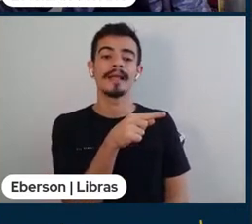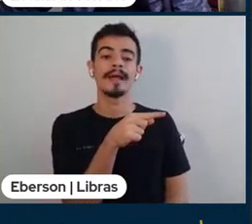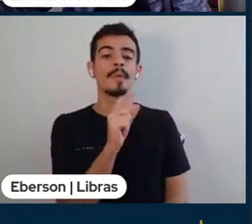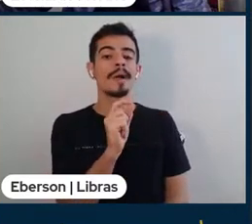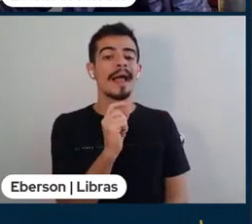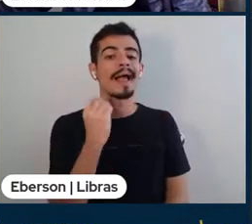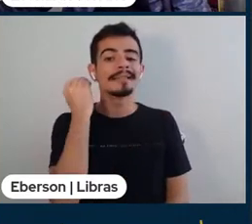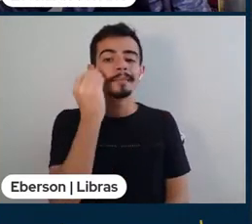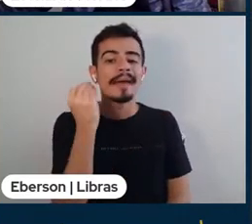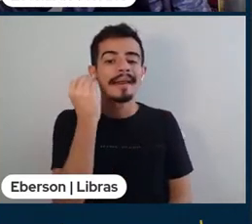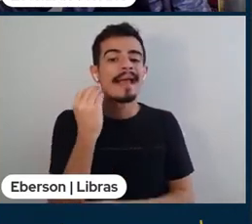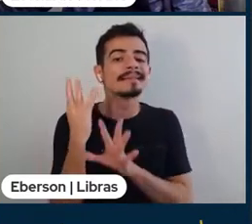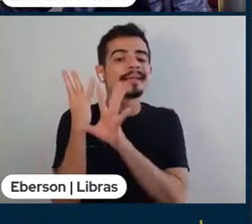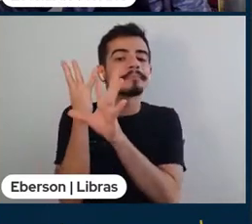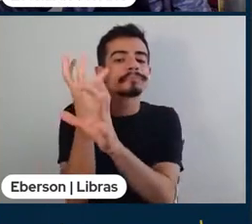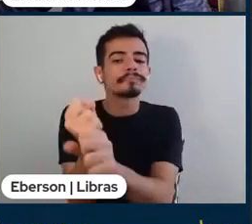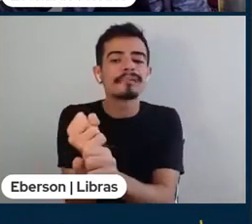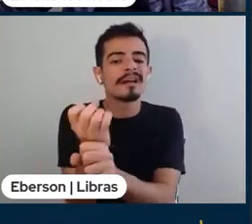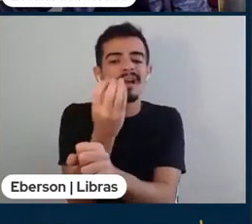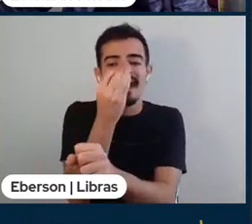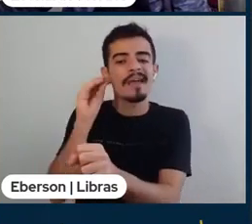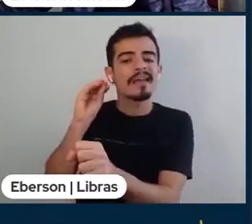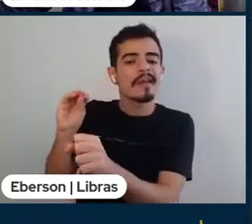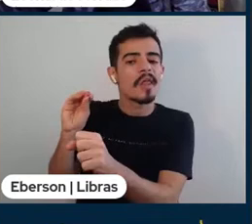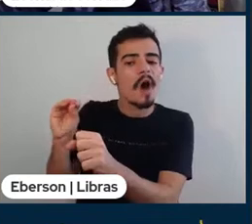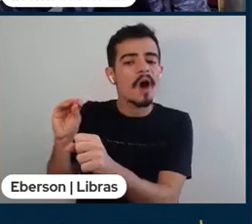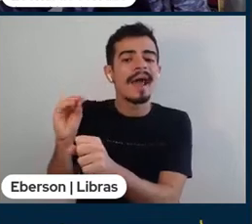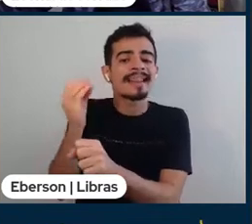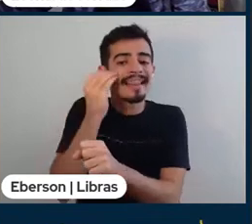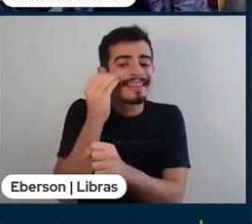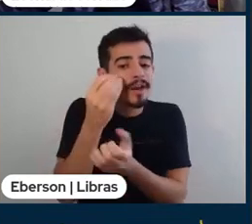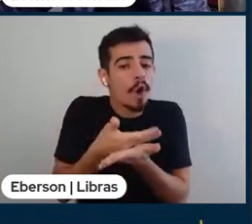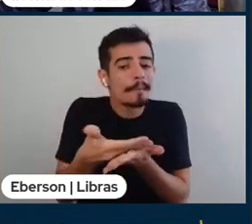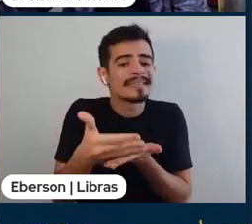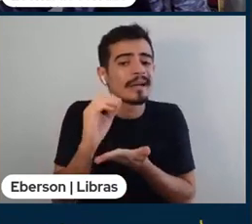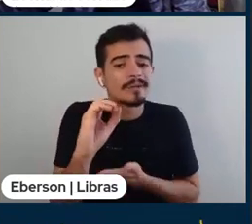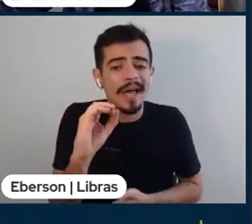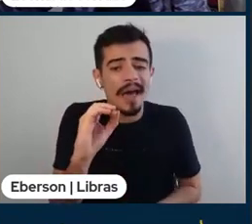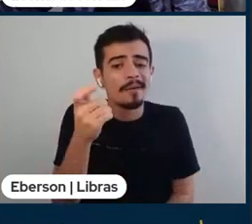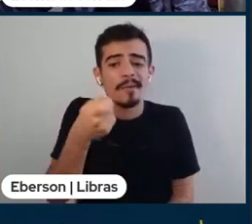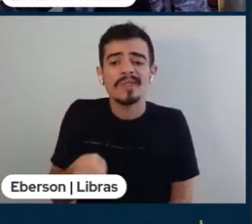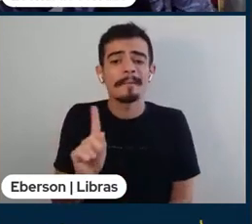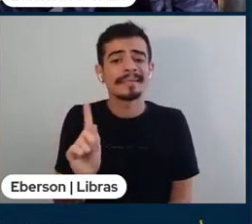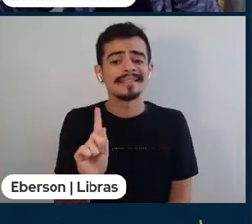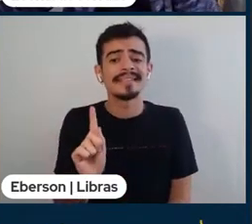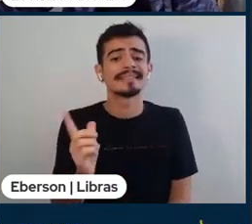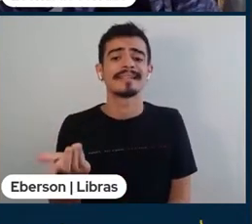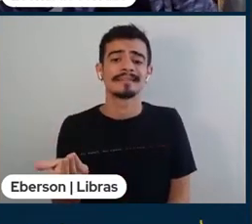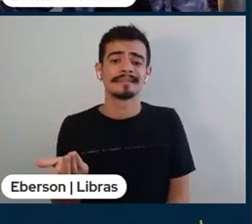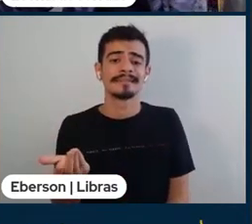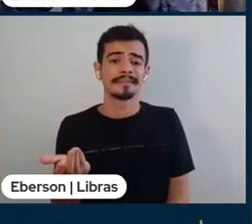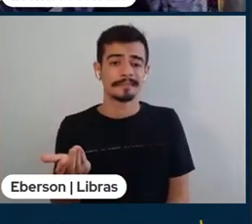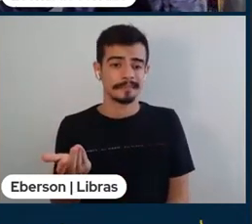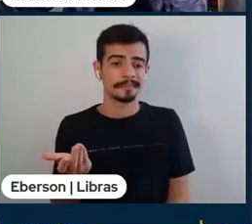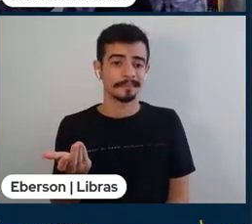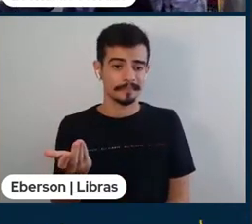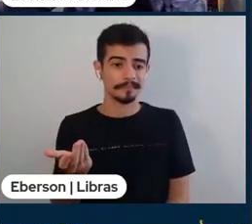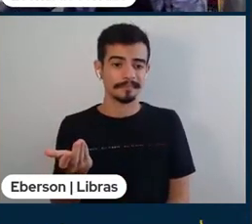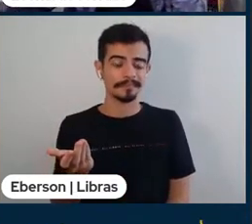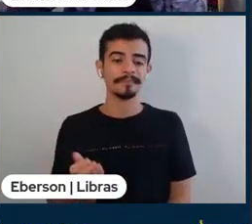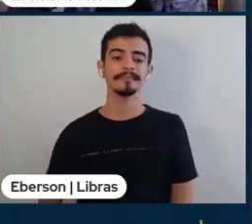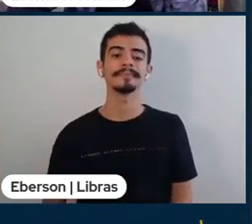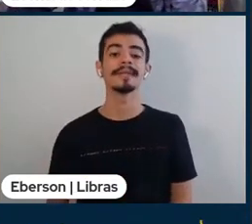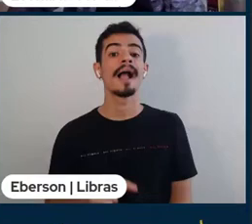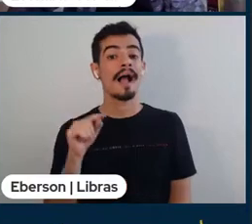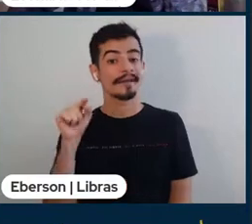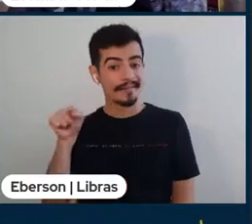experiência até aqui de lado e tentando começar do zero. Você não precisa disso. Você não é por aí. E aí ela me